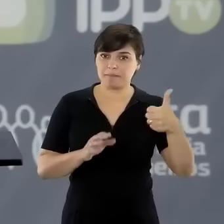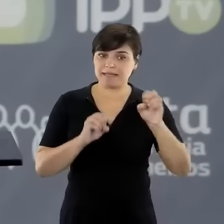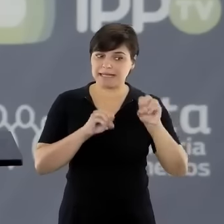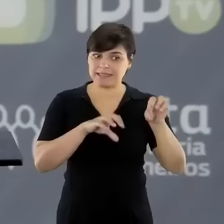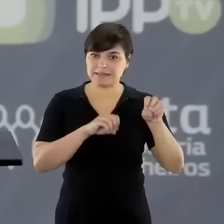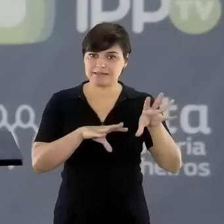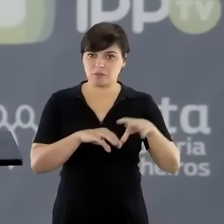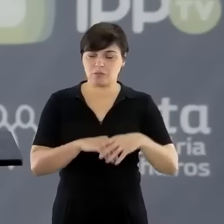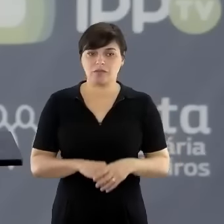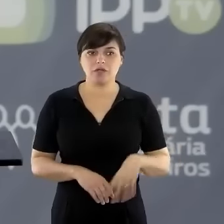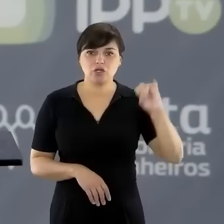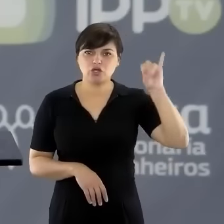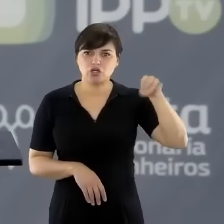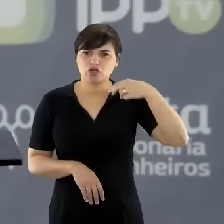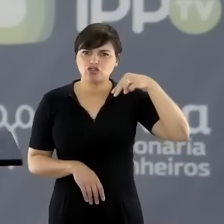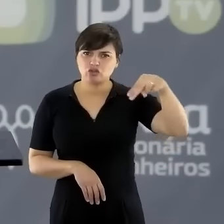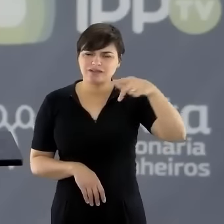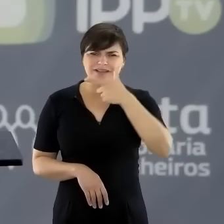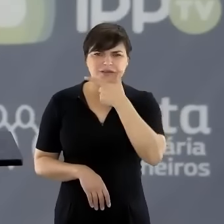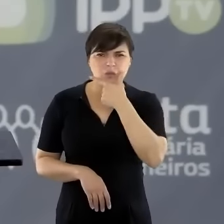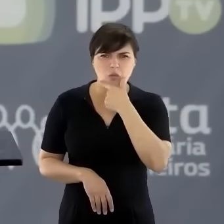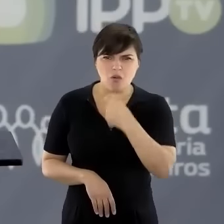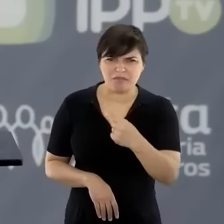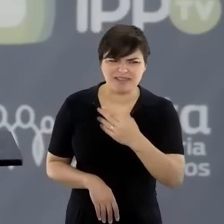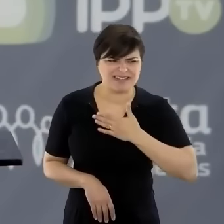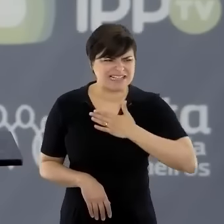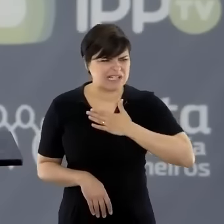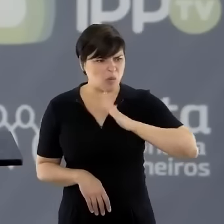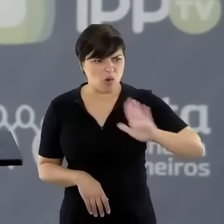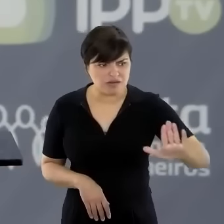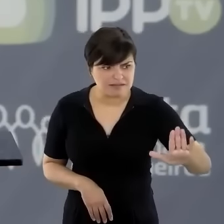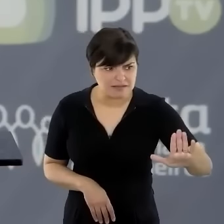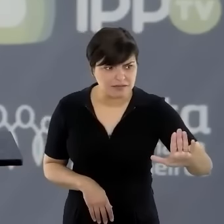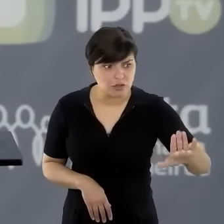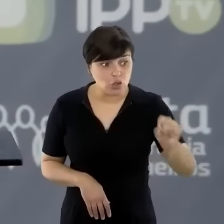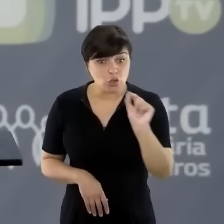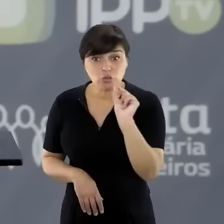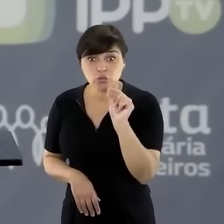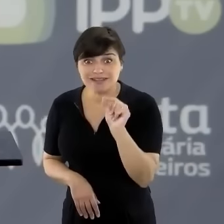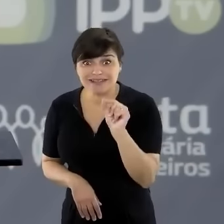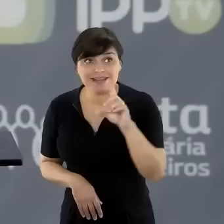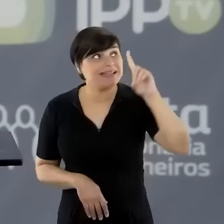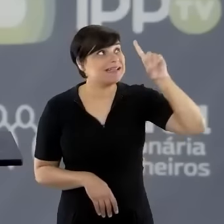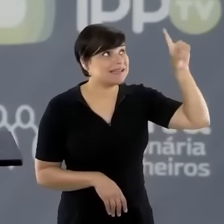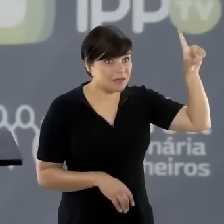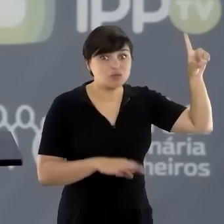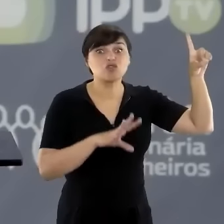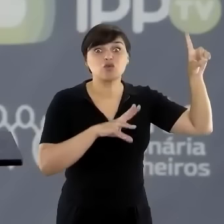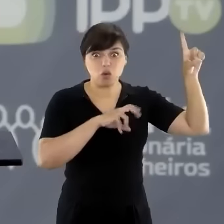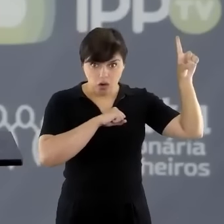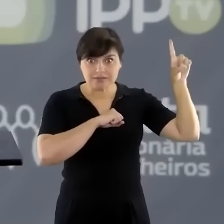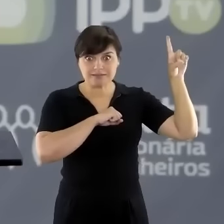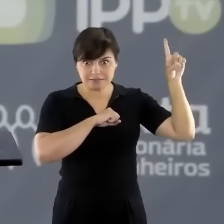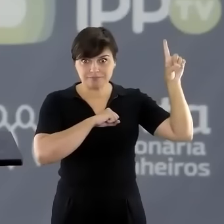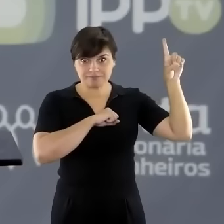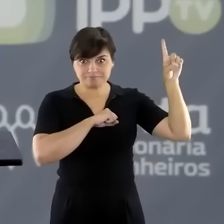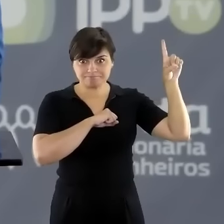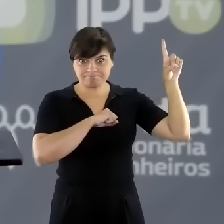se desgosta do que Deus gosta veja comigo por gentileza o